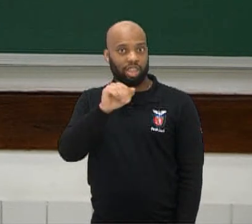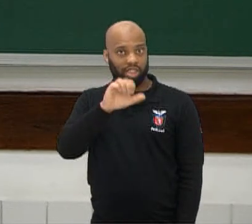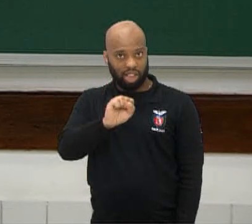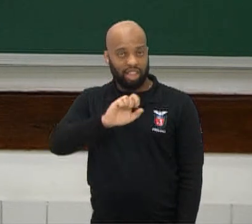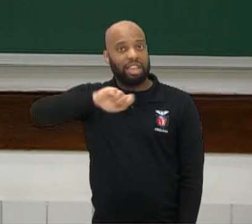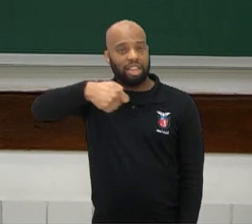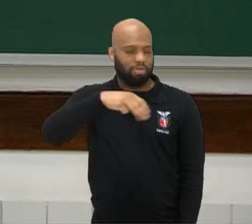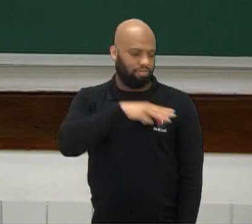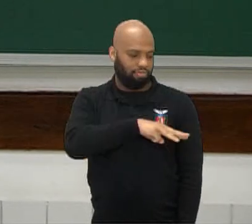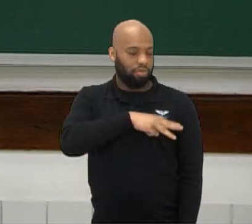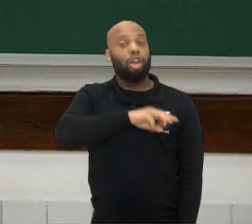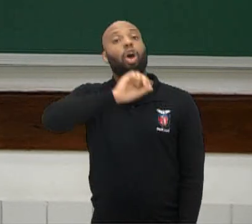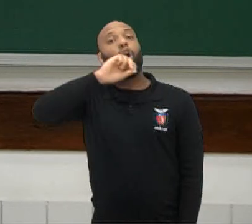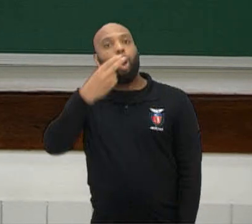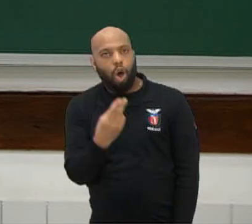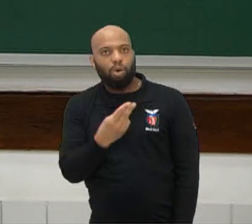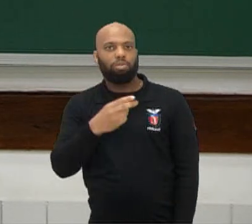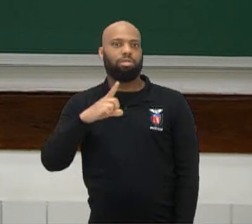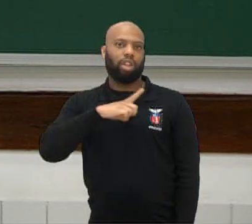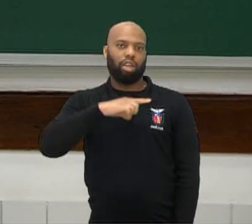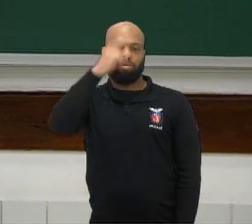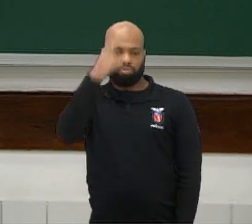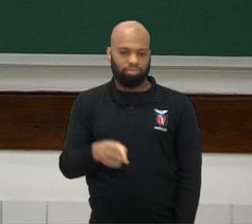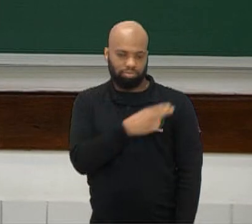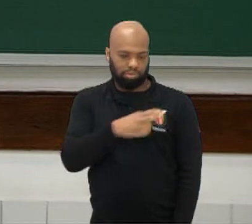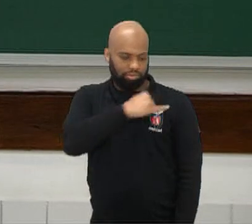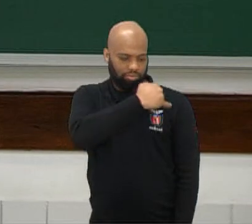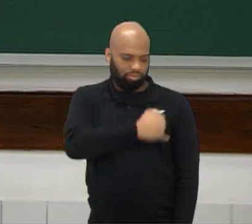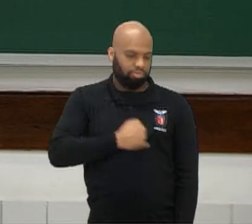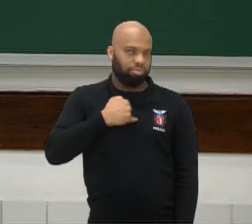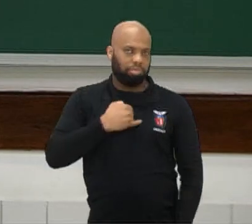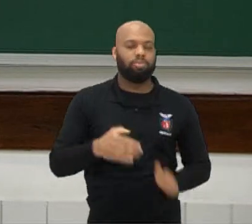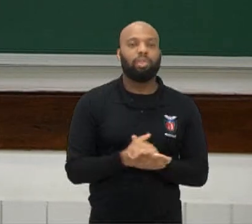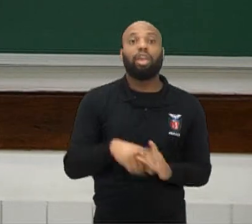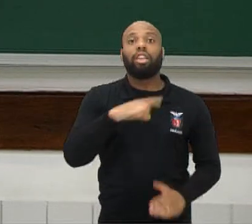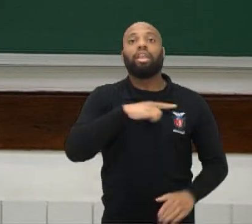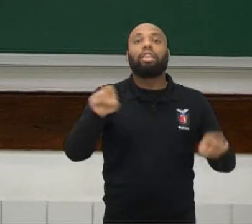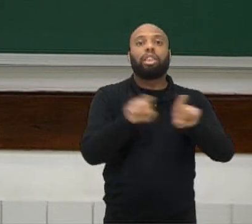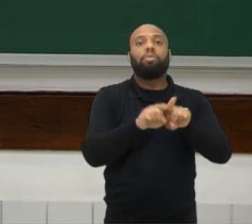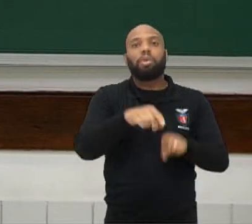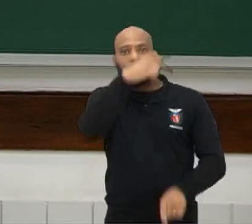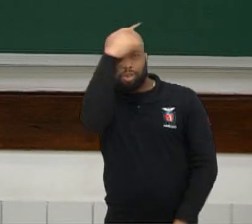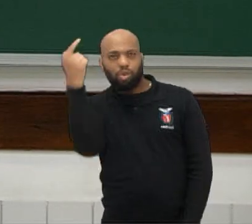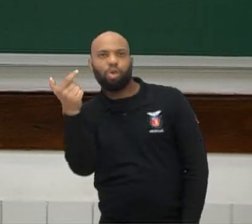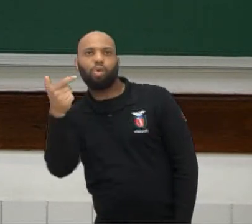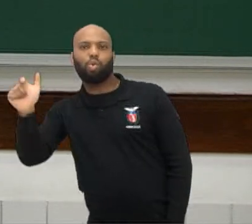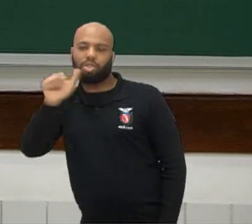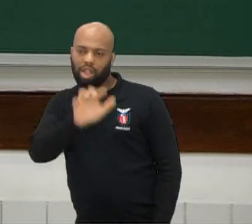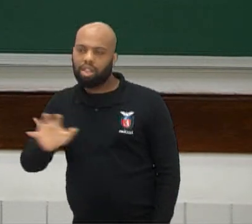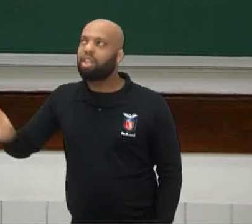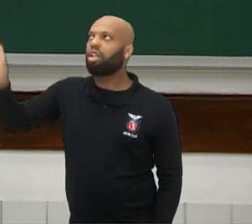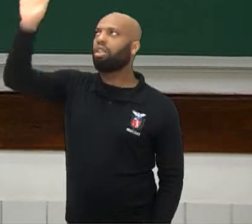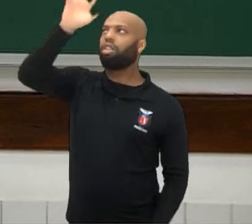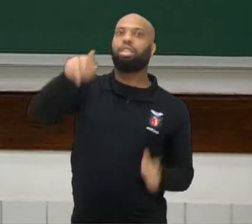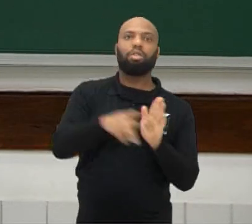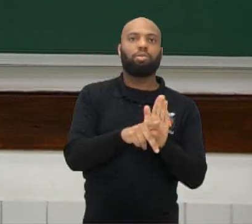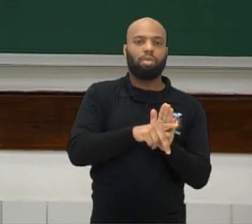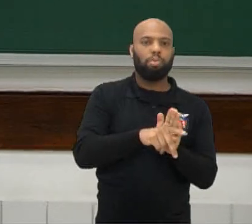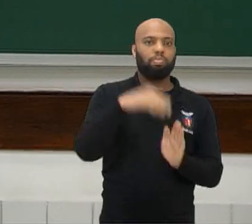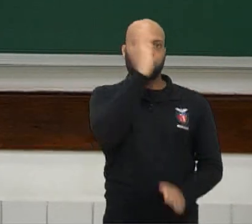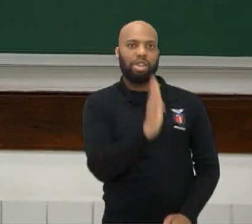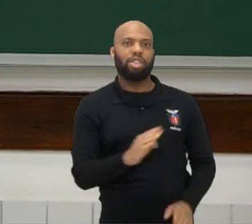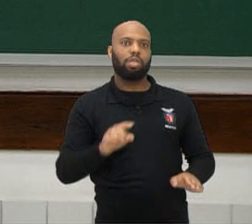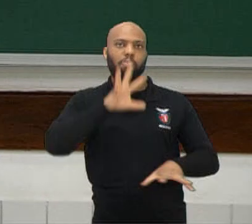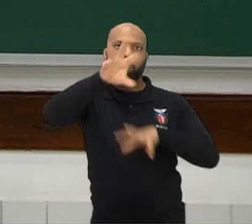dominar essas áreas. E as migrações, ou seja, pessoas que vieram de outras partes do Brasil e do mundo para